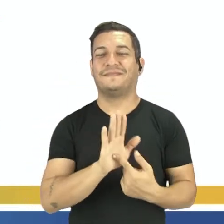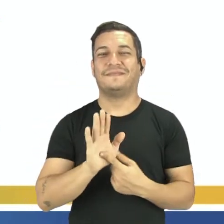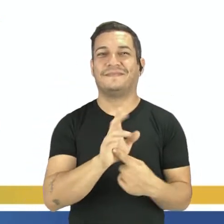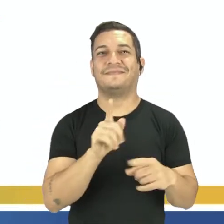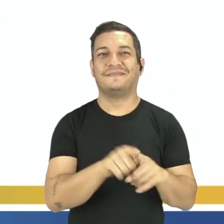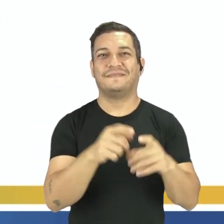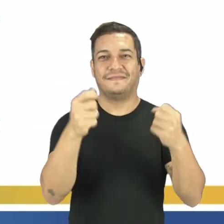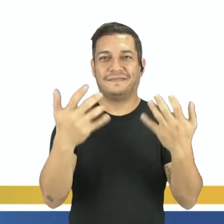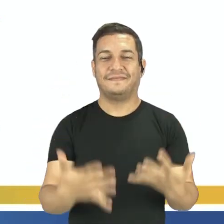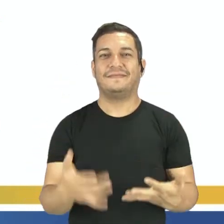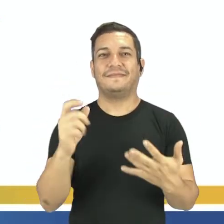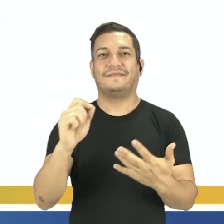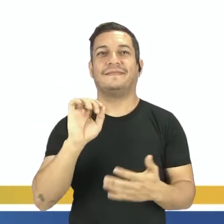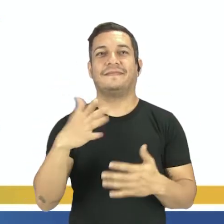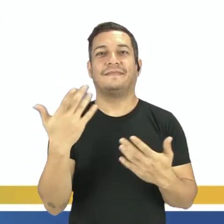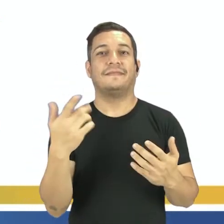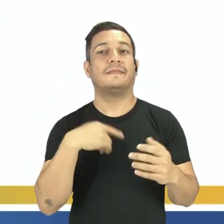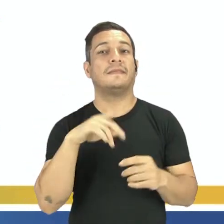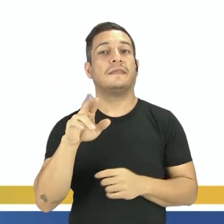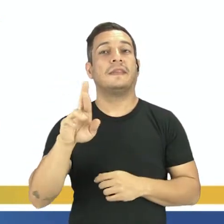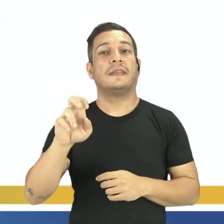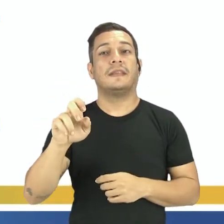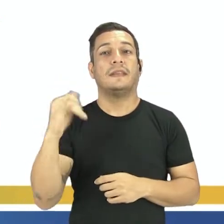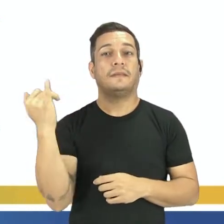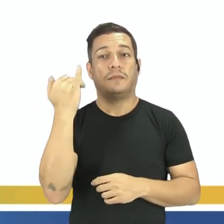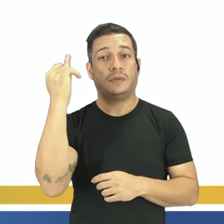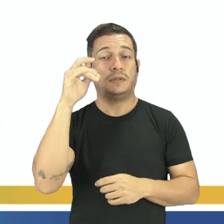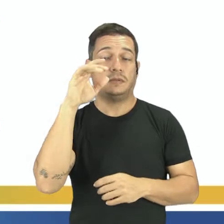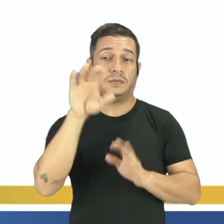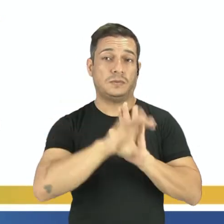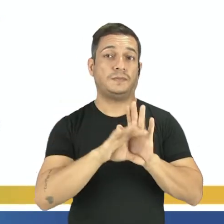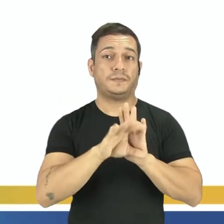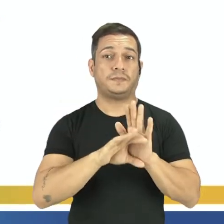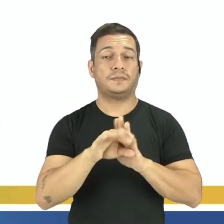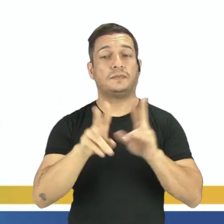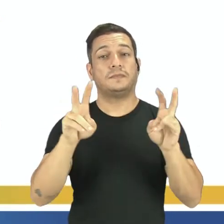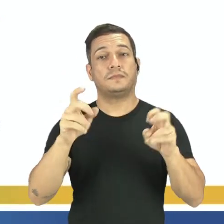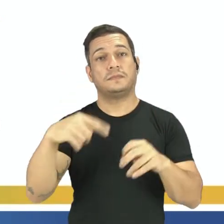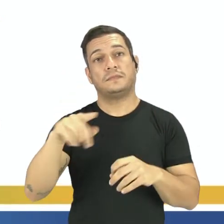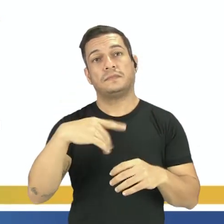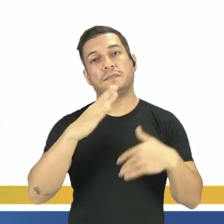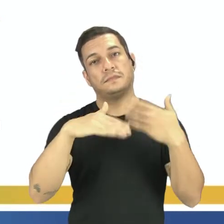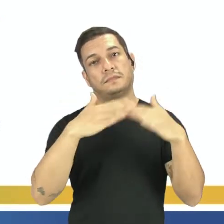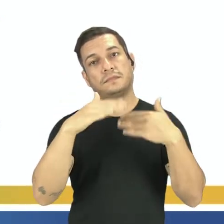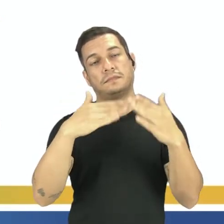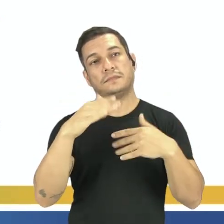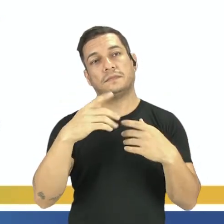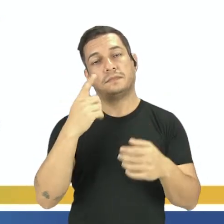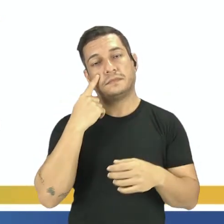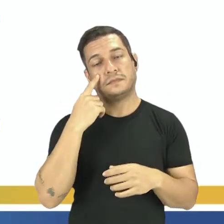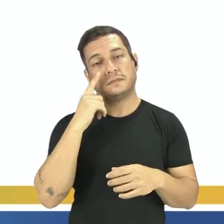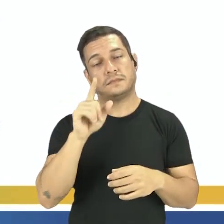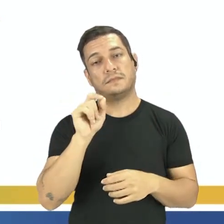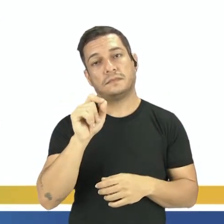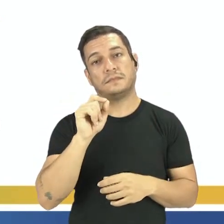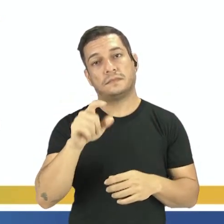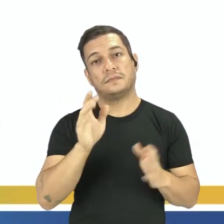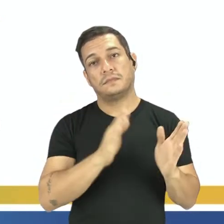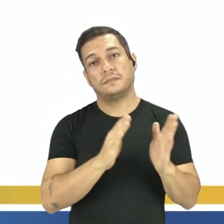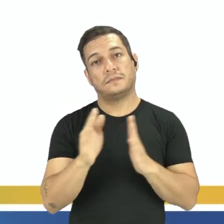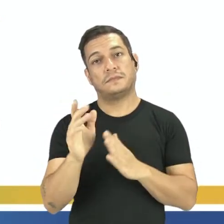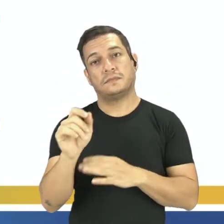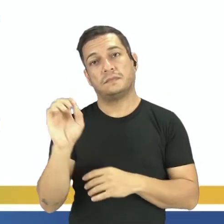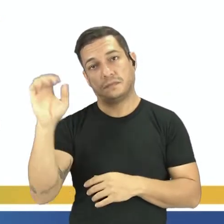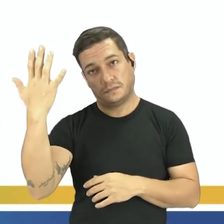tem que explicar qual é a relevância daquele conceito no tema que você está desenvolvendo ali. Então veja, gente, que são uma série